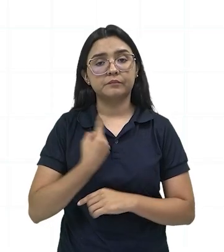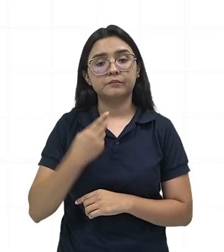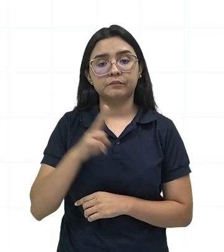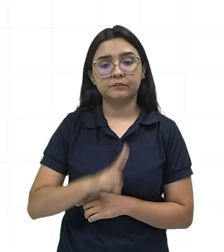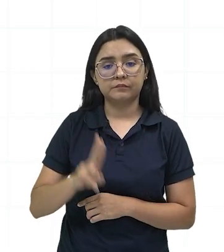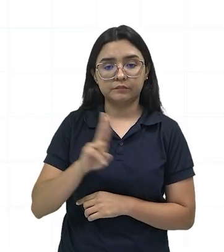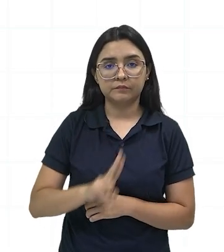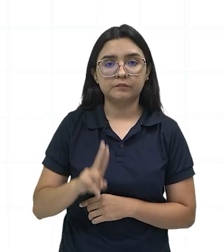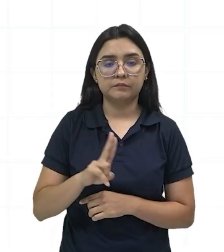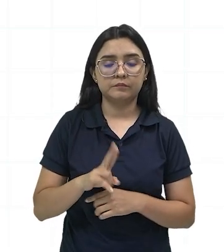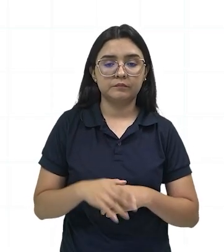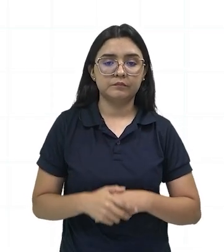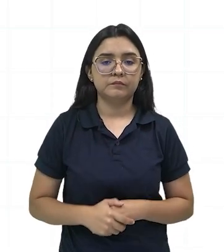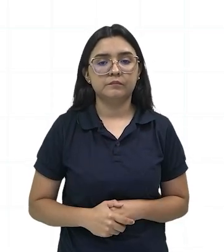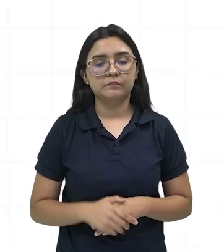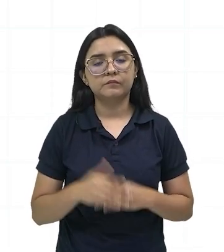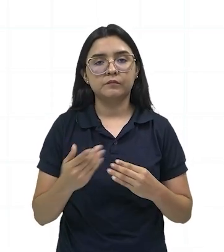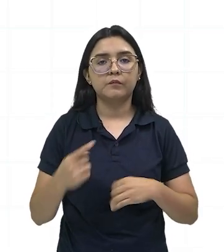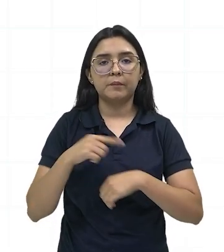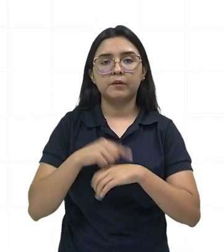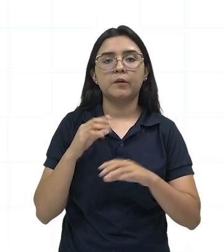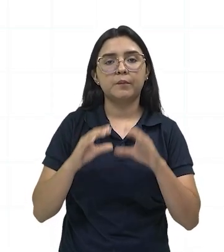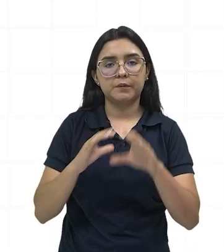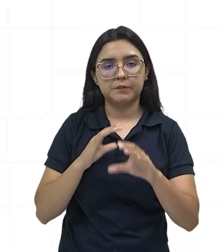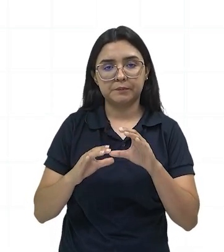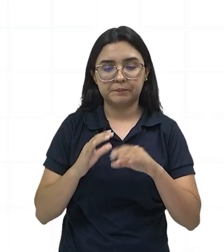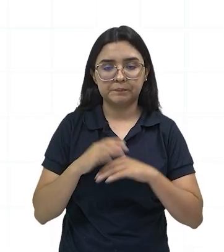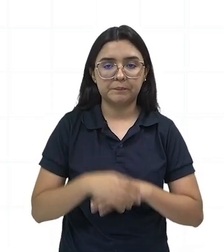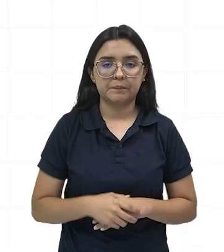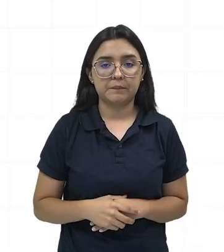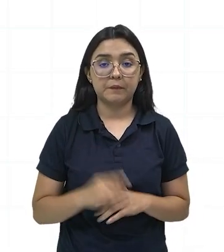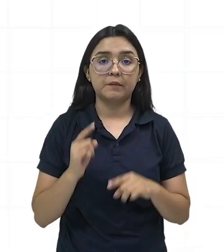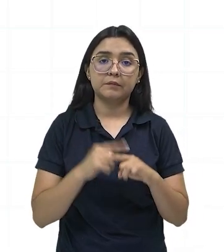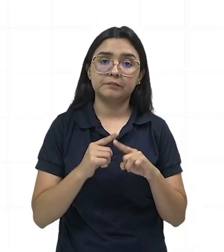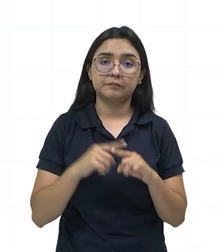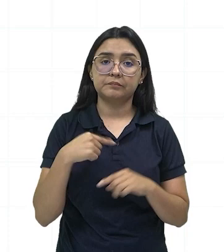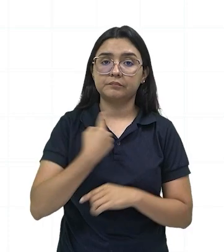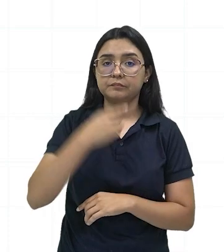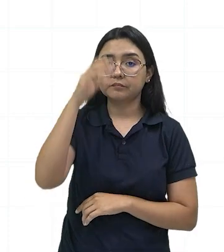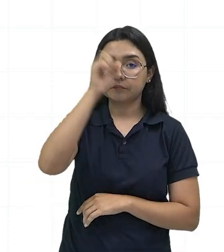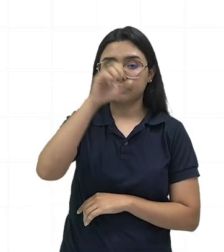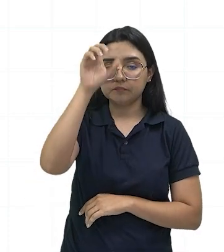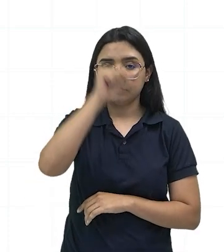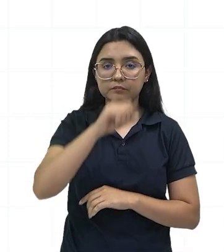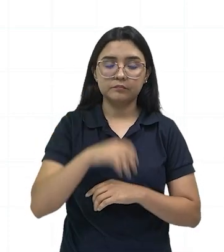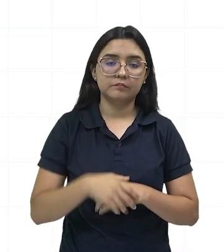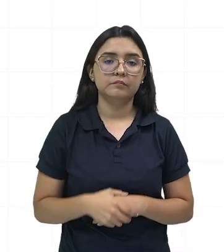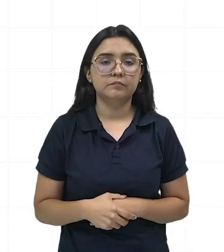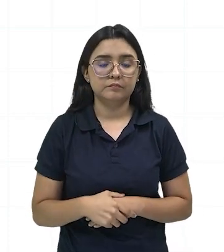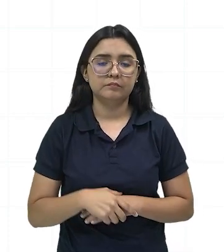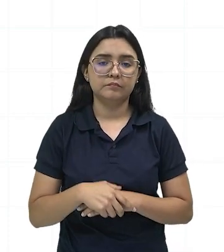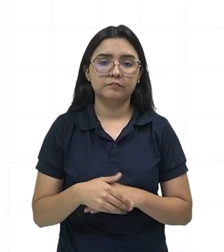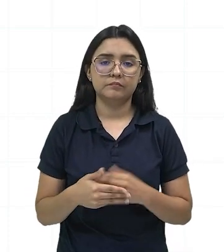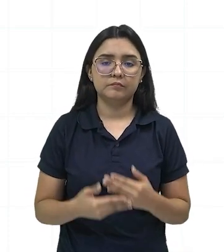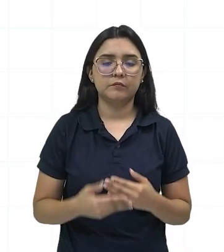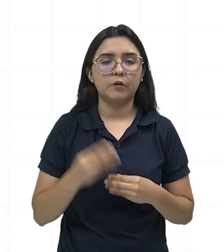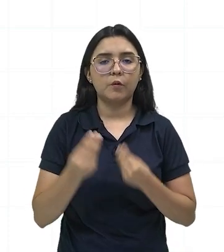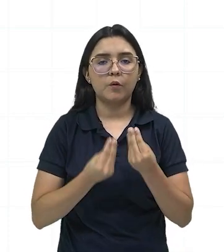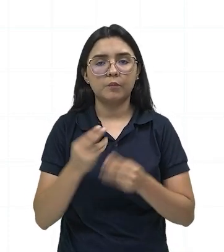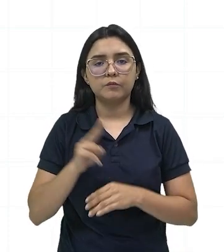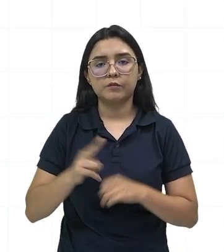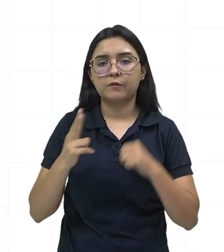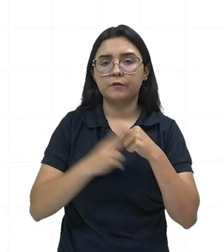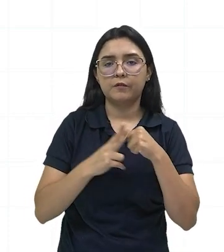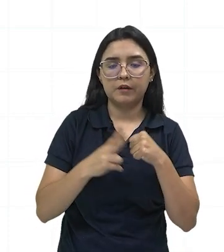forma orgânica quando nós estamos nos comunicando. Por quê? Porque nós aprendemos, nós ouvimos ao longo de toda a vida como funciona aquele verbo,